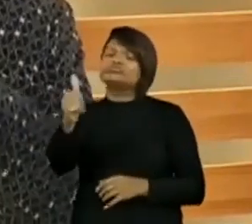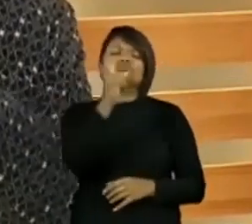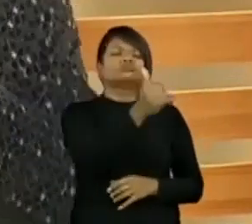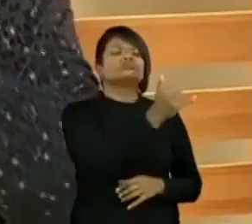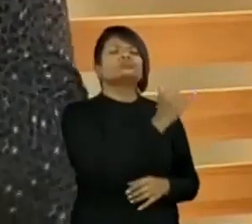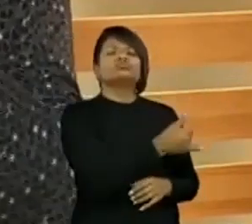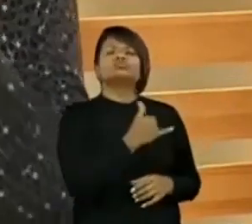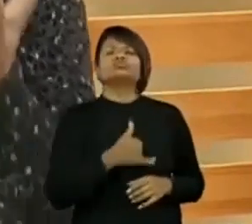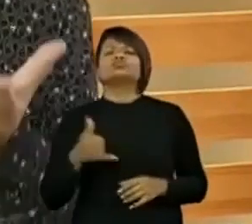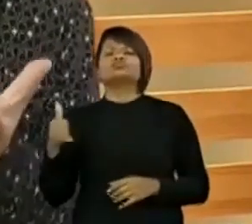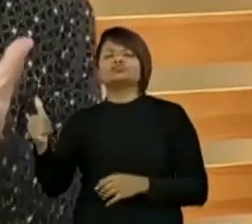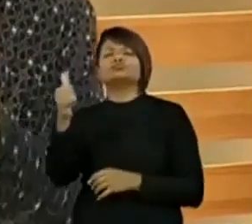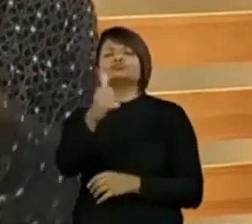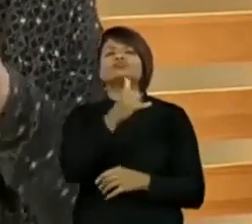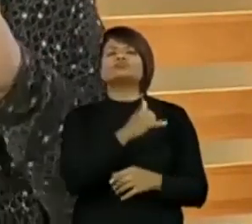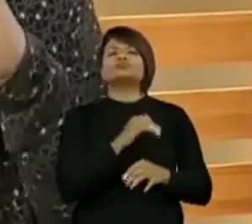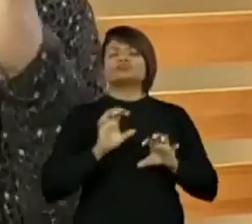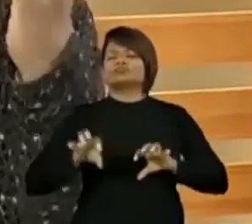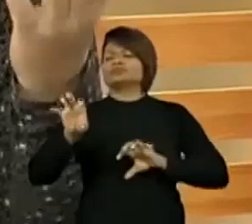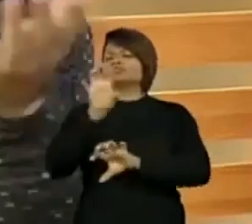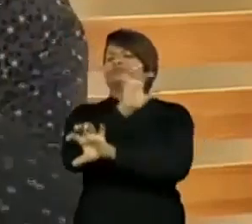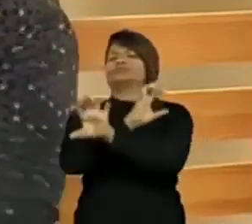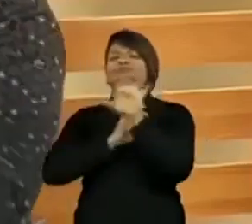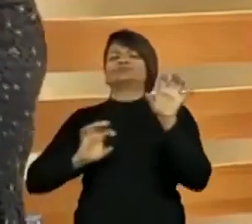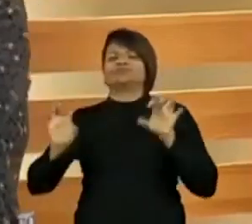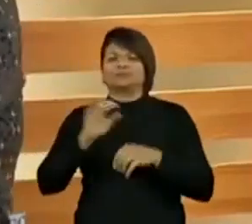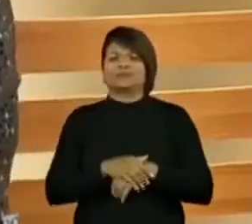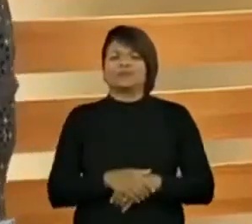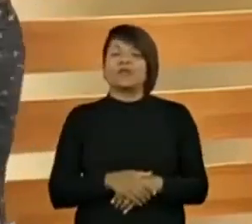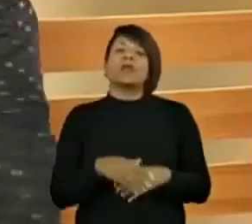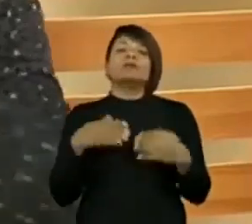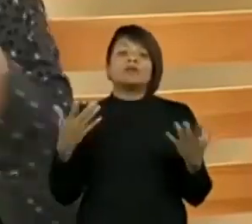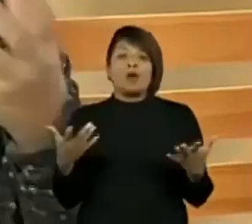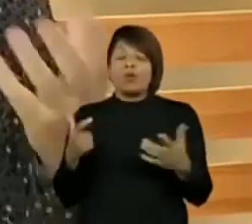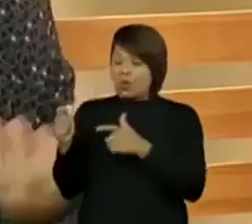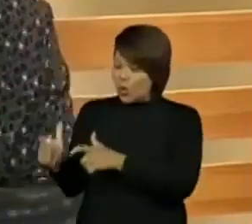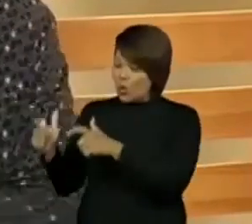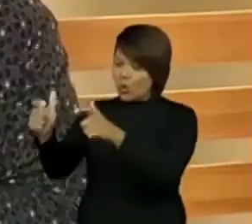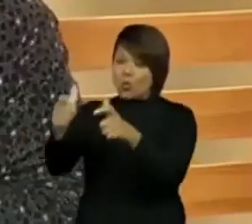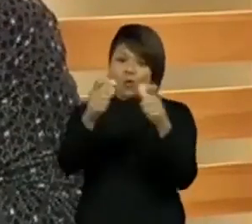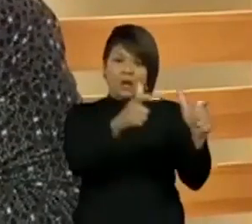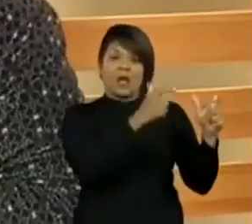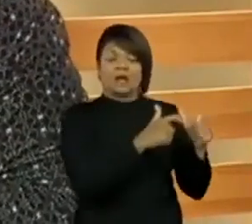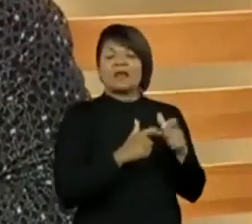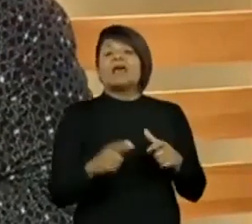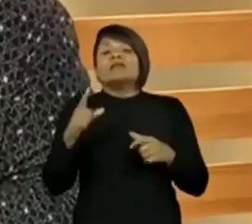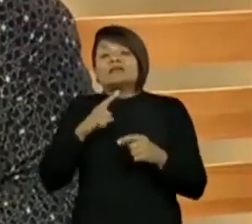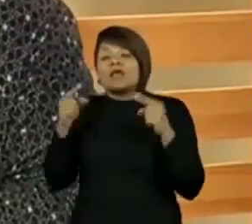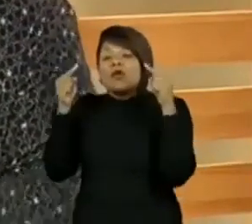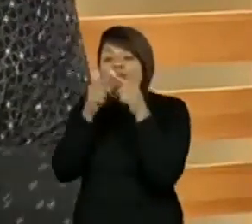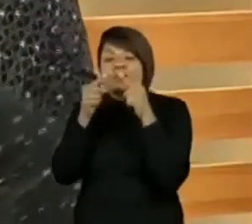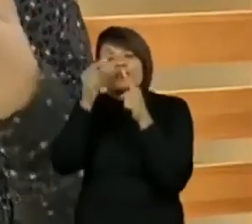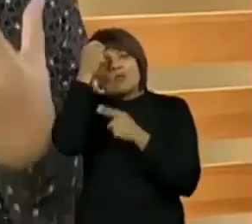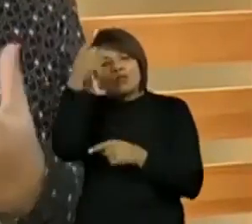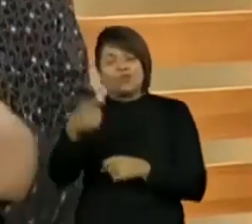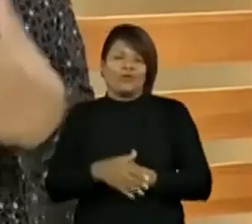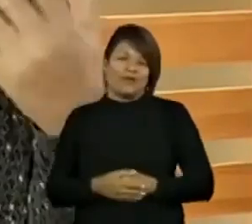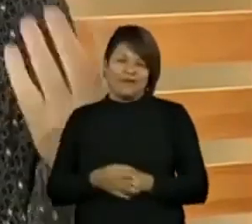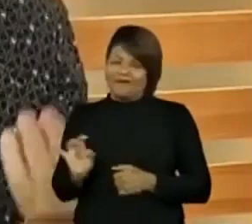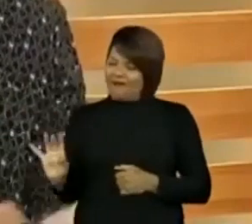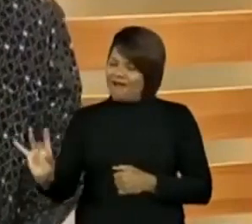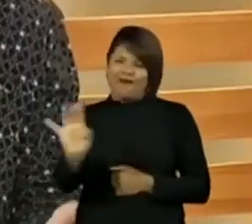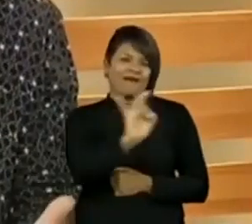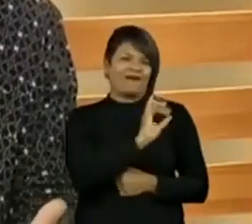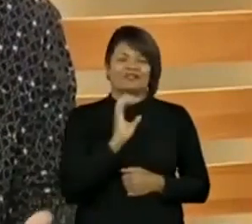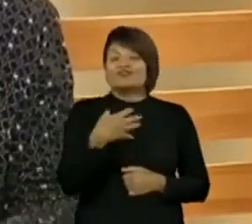lugares e que, portanto, de cada lugar que ela vem, ela tem um elemento diferente. Porque cada um